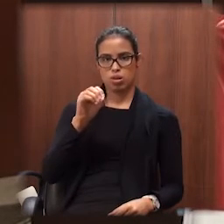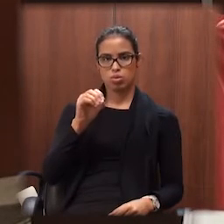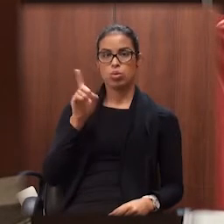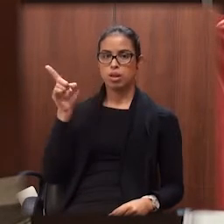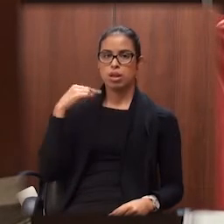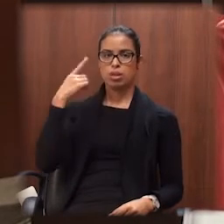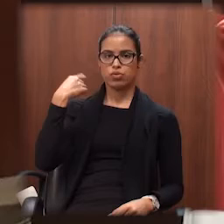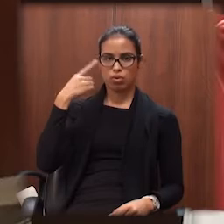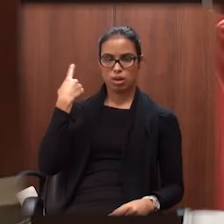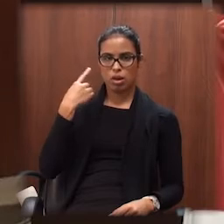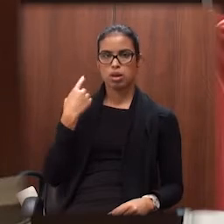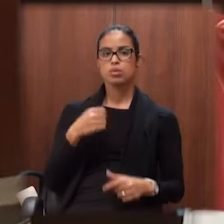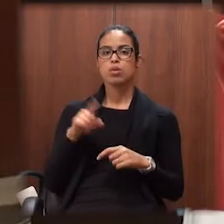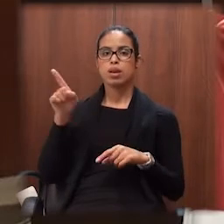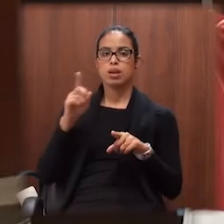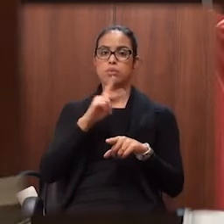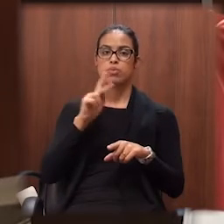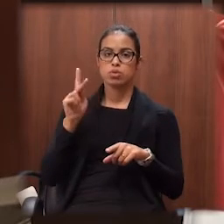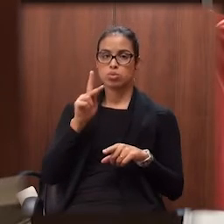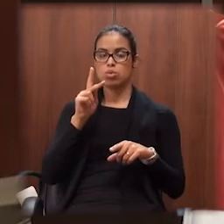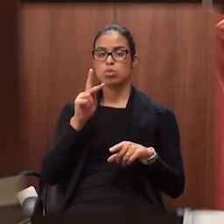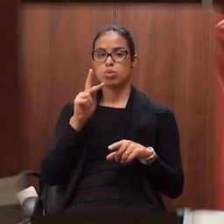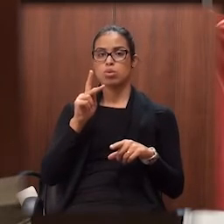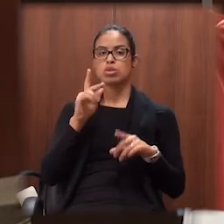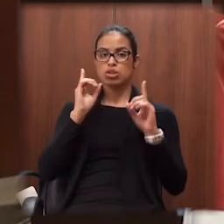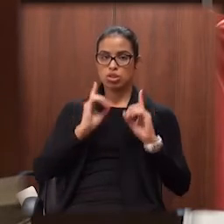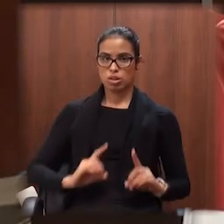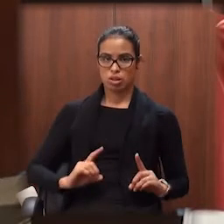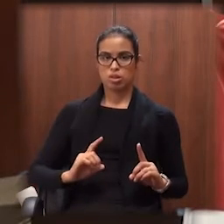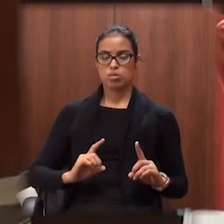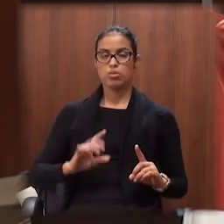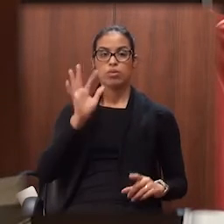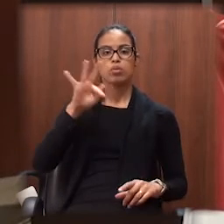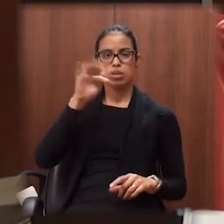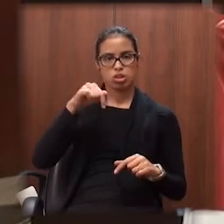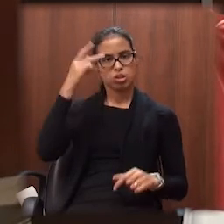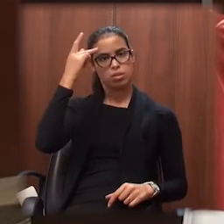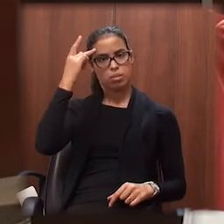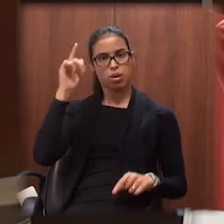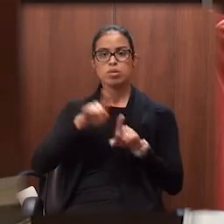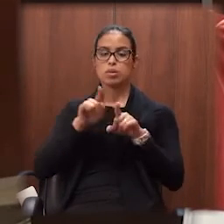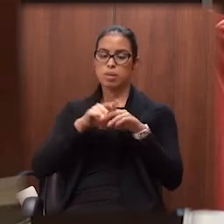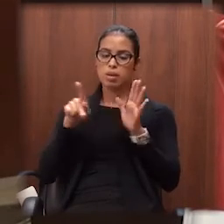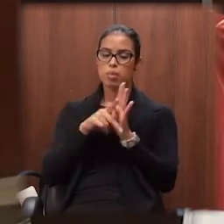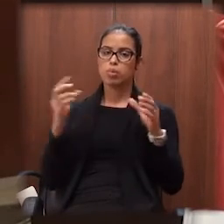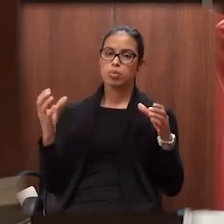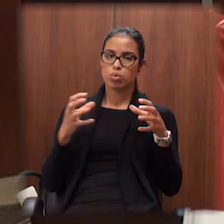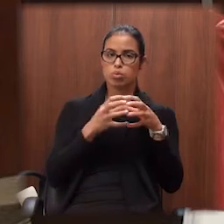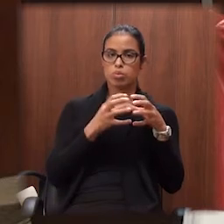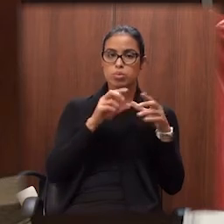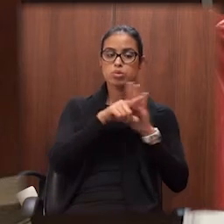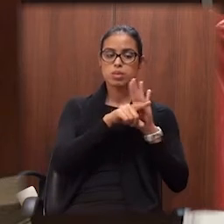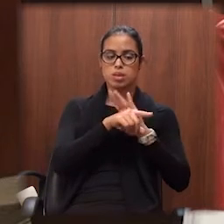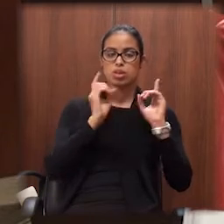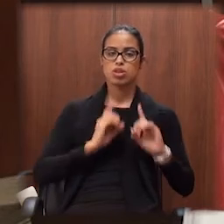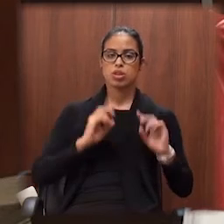é advogado, professor associado da Faculdade de Direito da Universidade de São Paulo, é membro titular do Grupo de Pesquisa Direitos